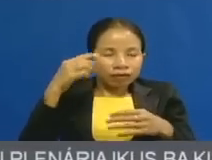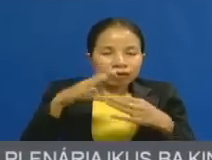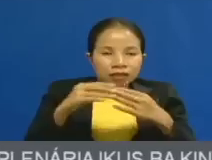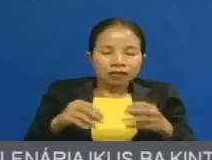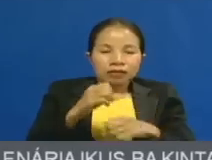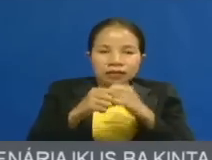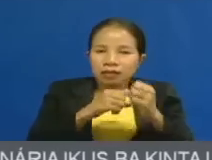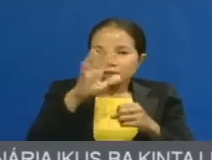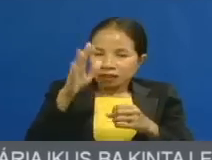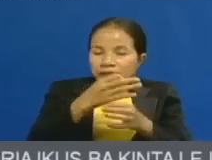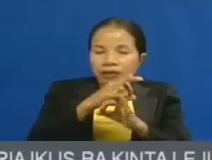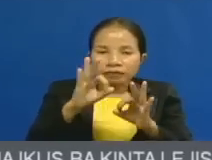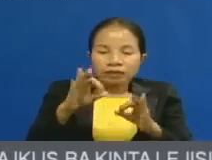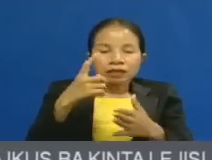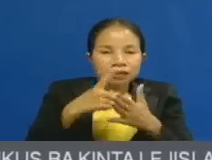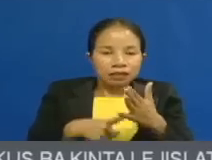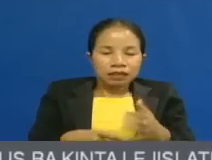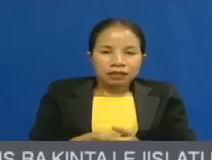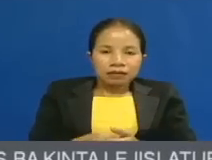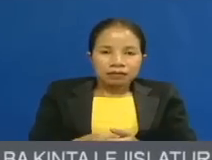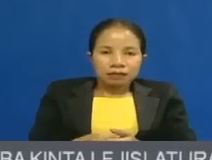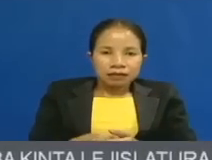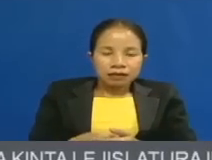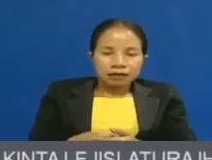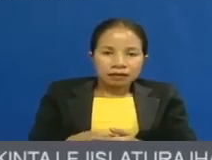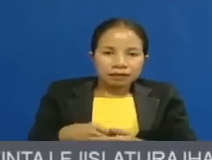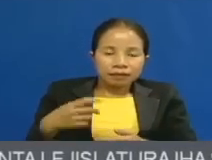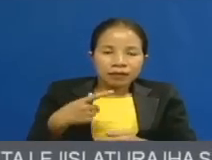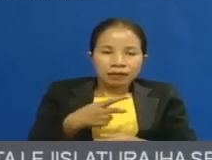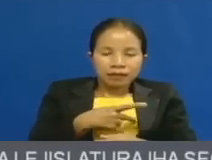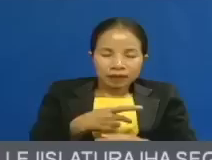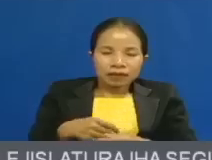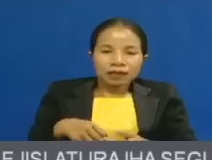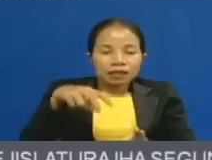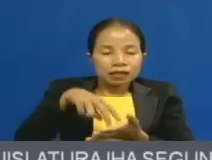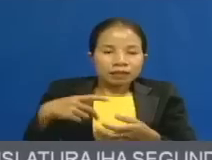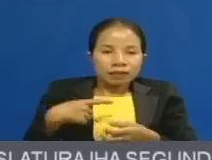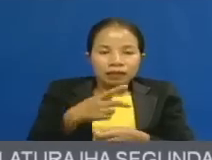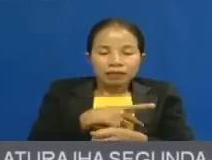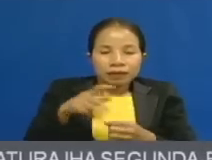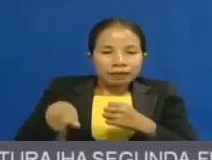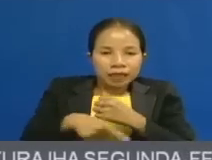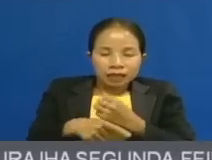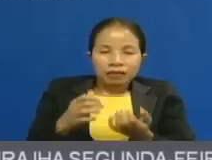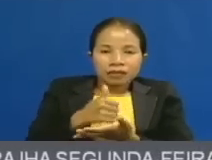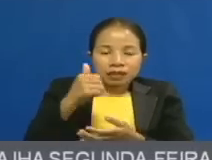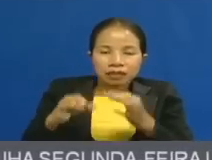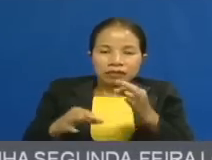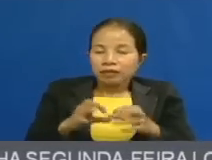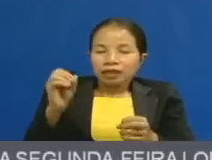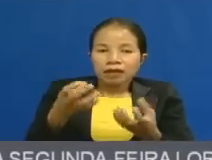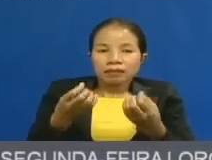mandato nem roto. Sai não para a incidência parlamentar. Incidência parlamentar significa partido mais votado, mas que nela reta maioria